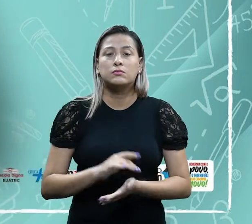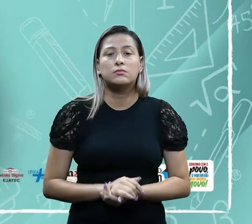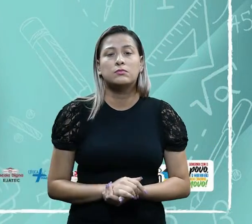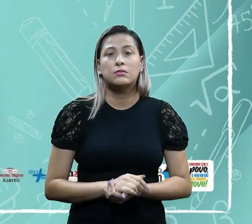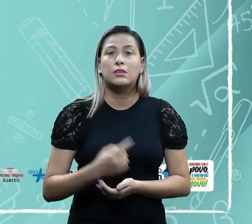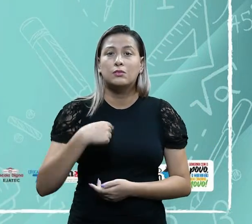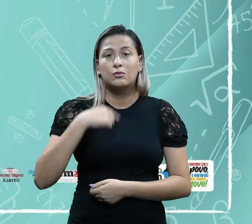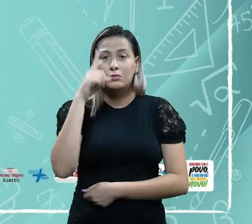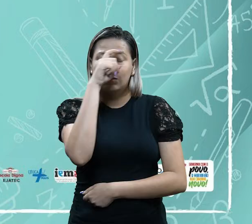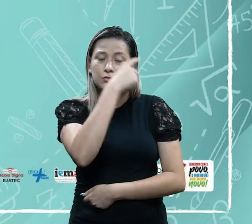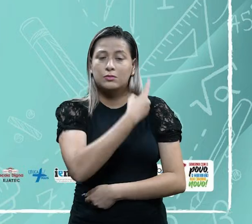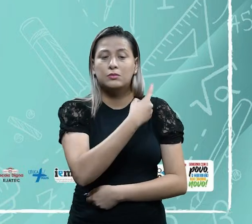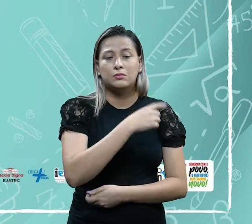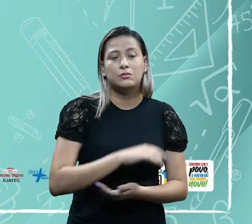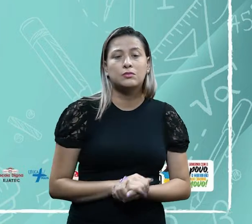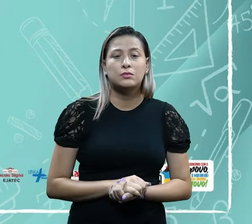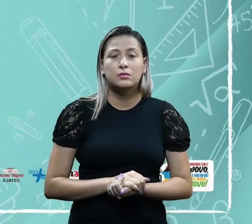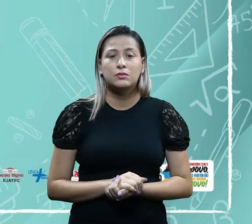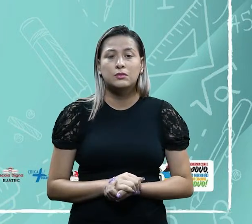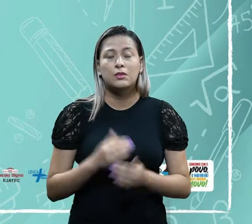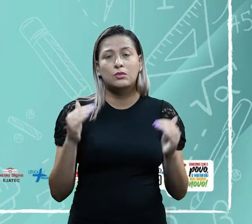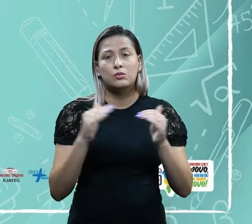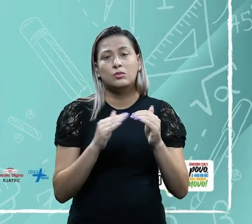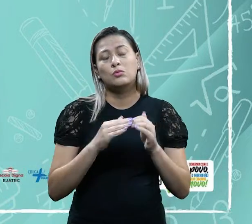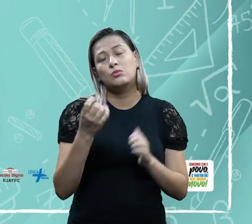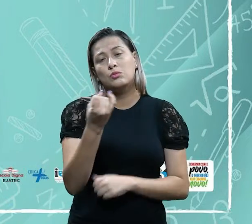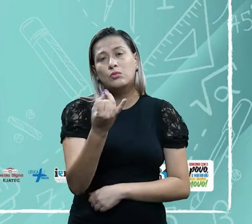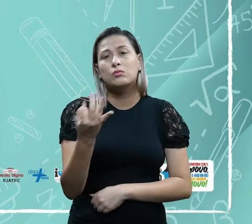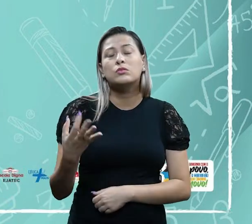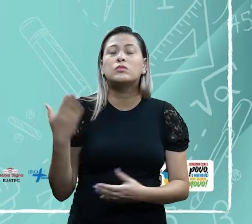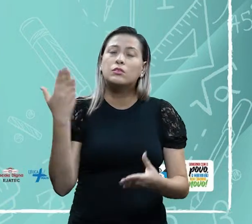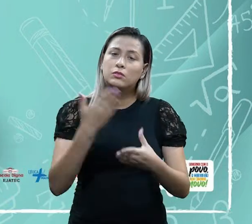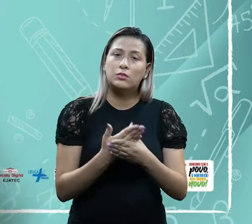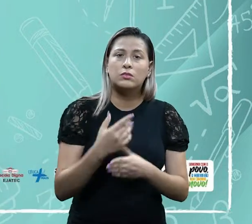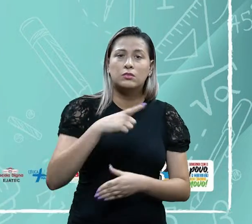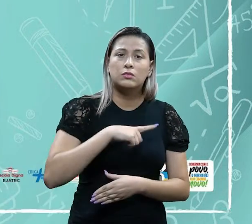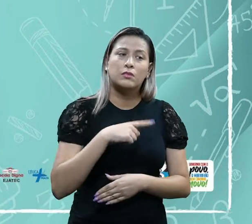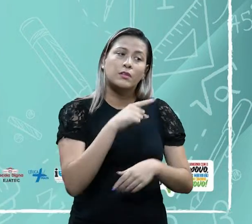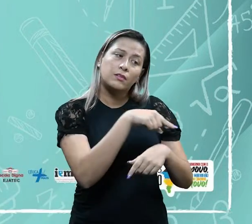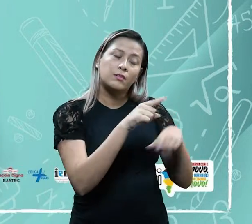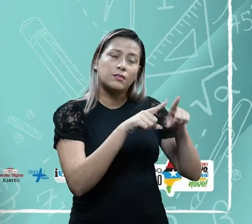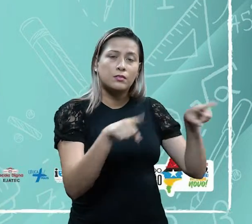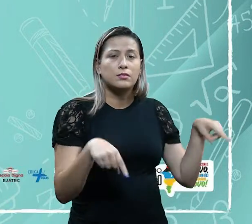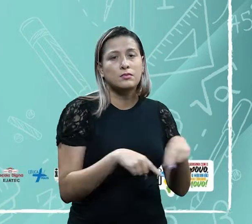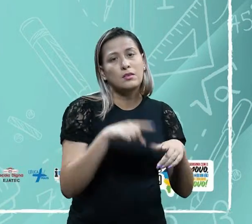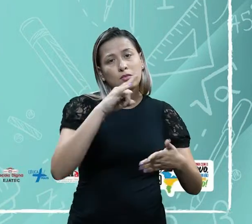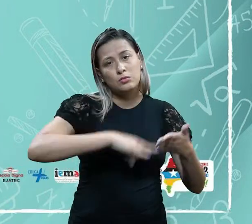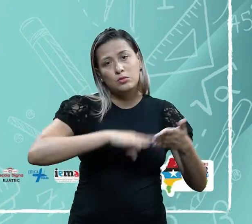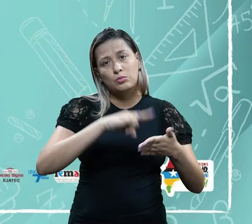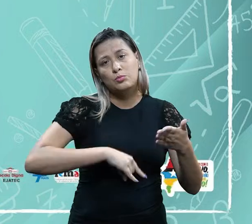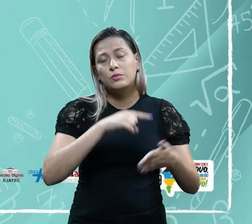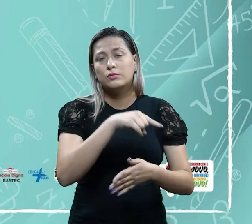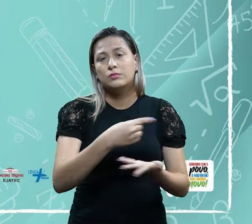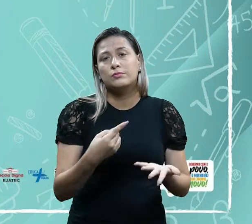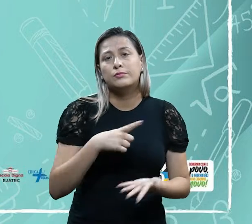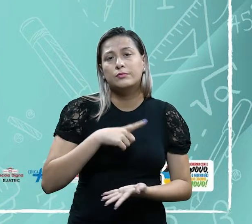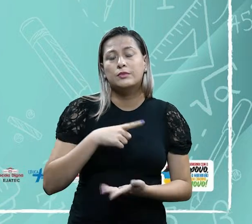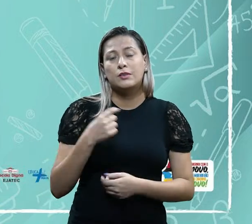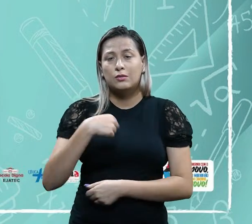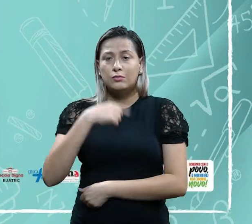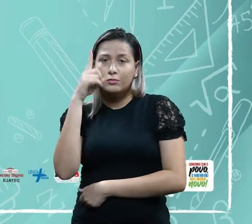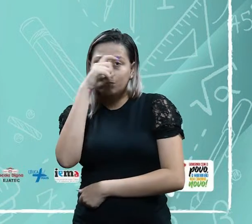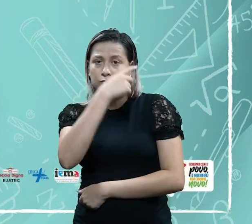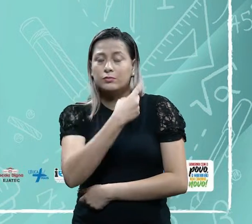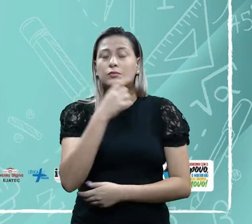essa dificuldade, de acordo com a quantidade de arquivos que eu vou ter lá nessa sala, de documentos que eu vou ter nessa sala, eu vou ter uma